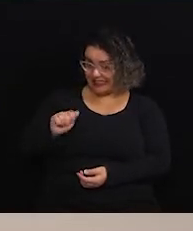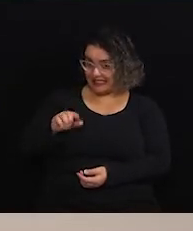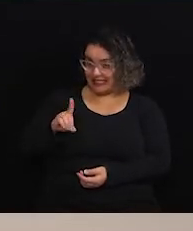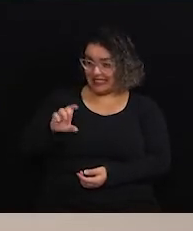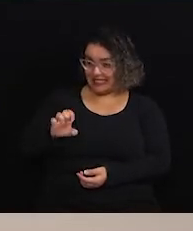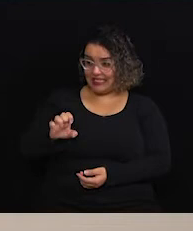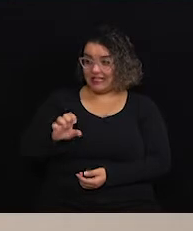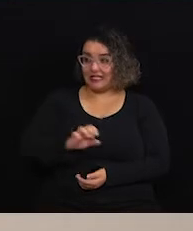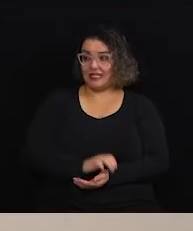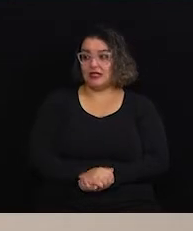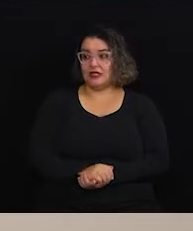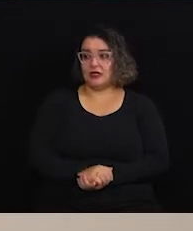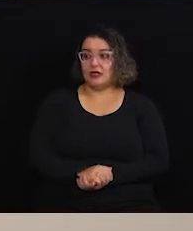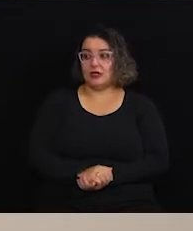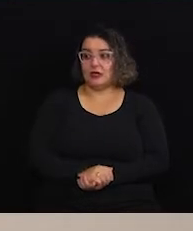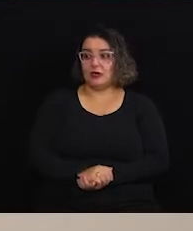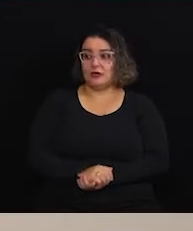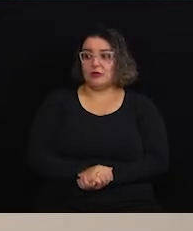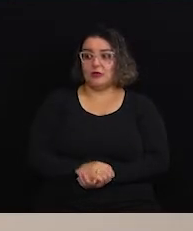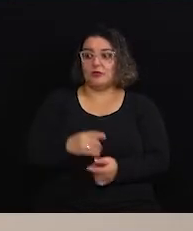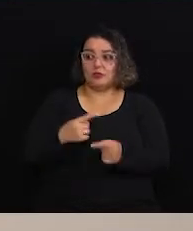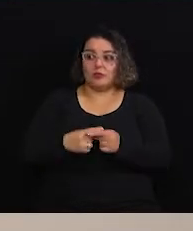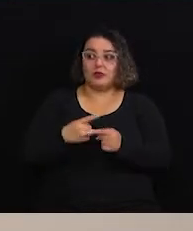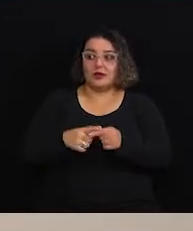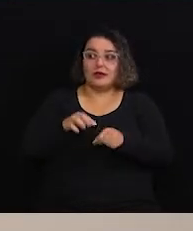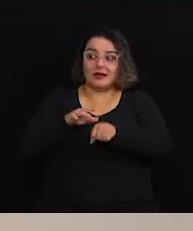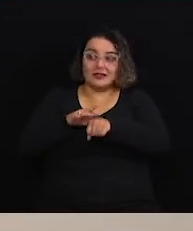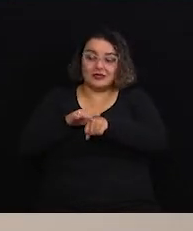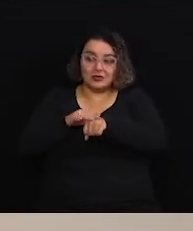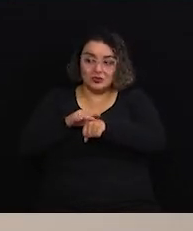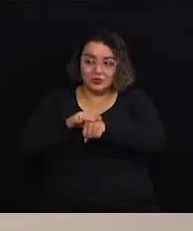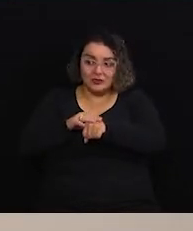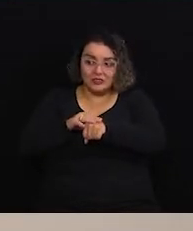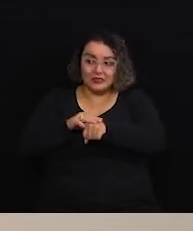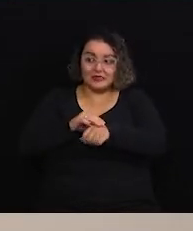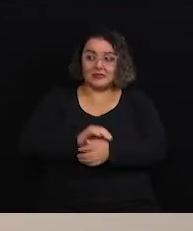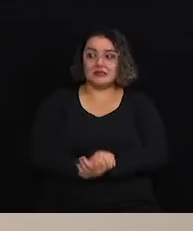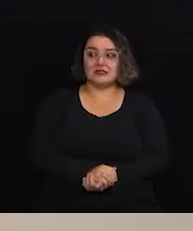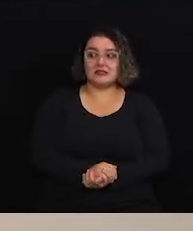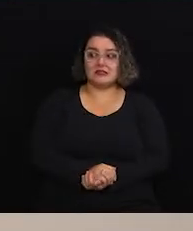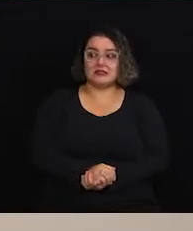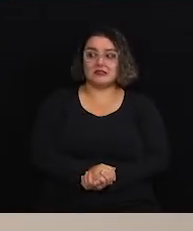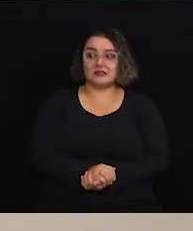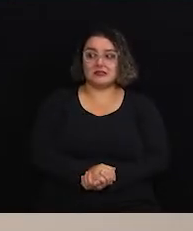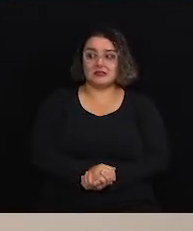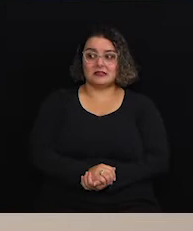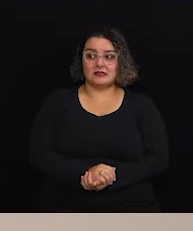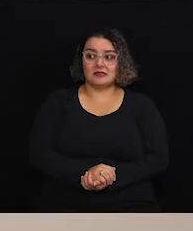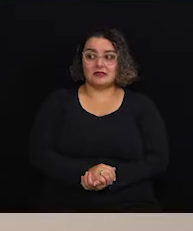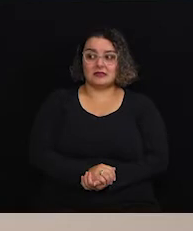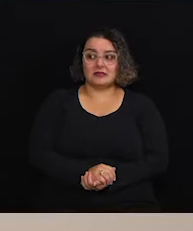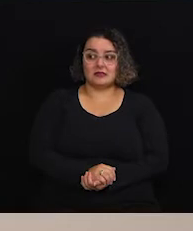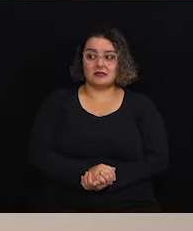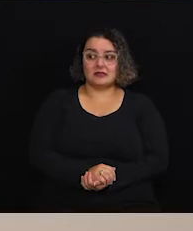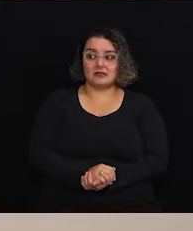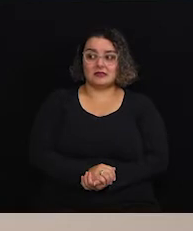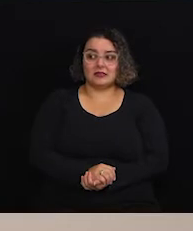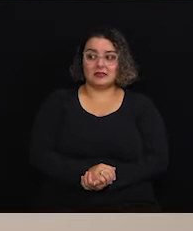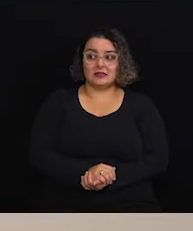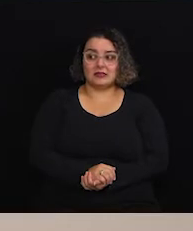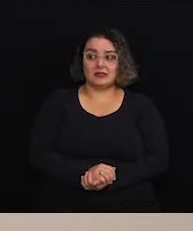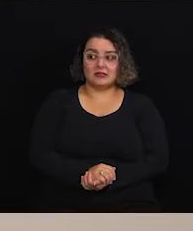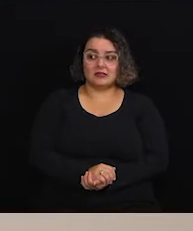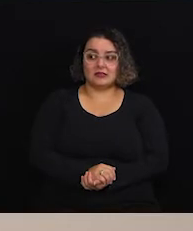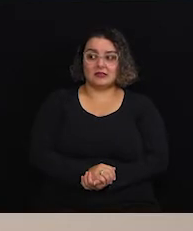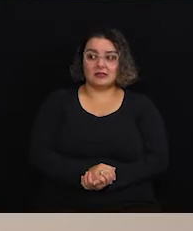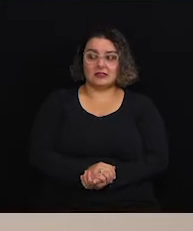fala mecânica, né, por a endometriose, né, fazer com que a trompa seja obstruída, né, e aí